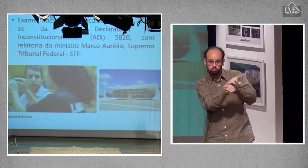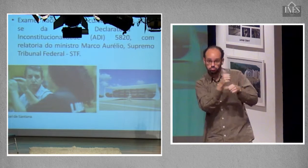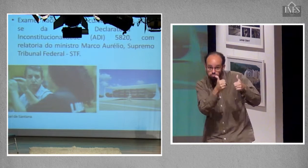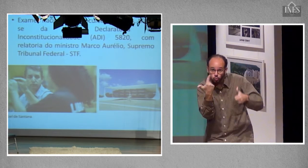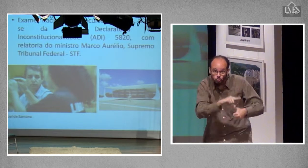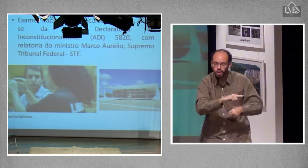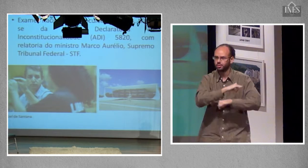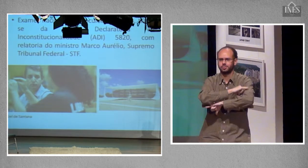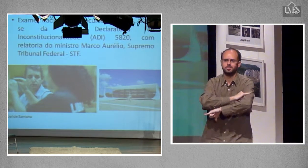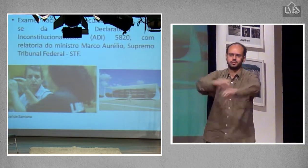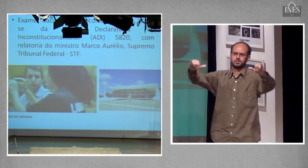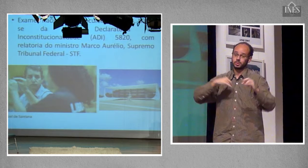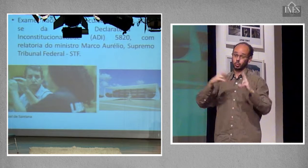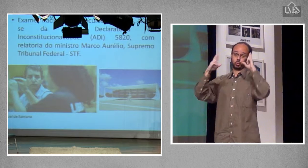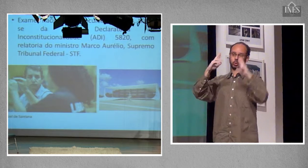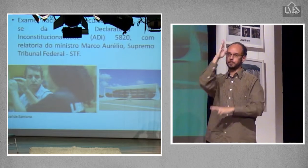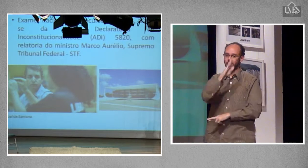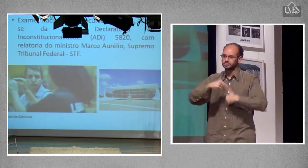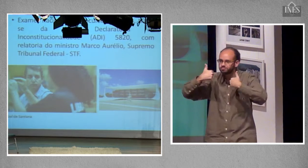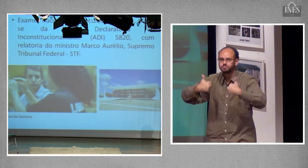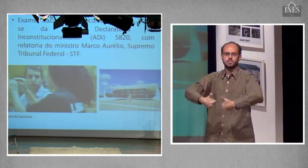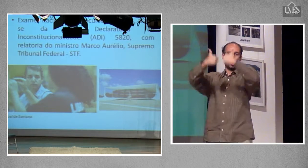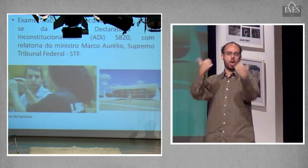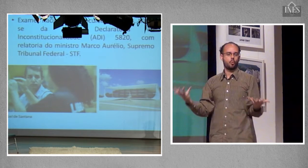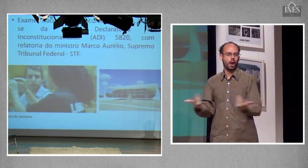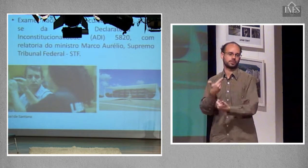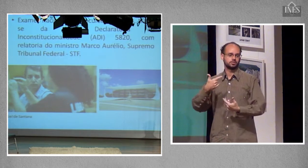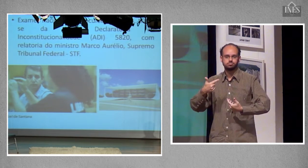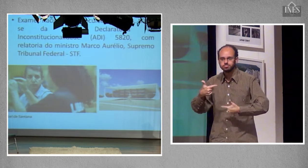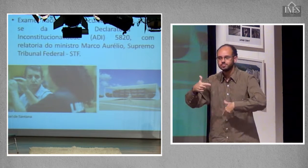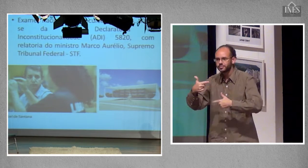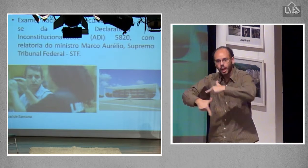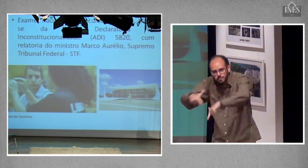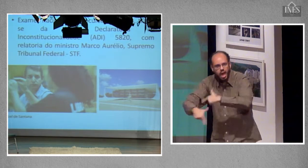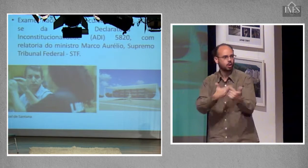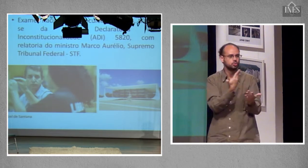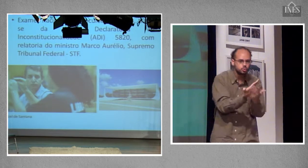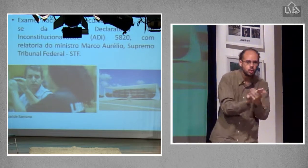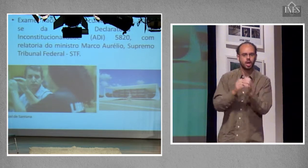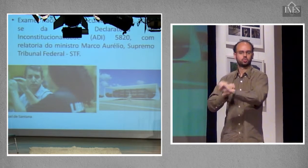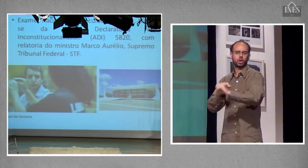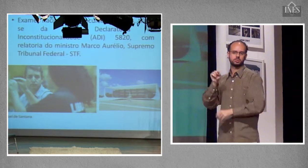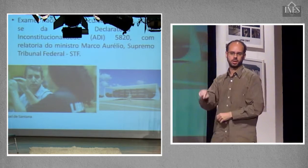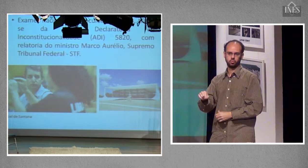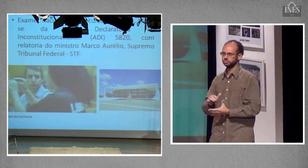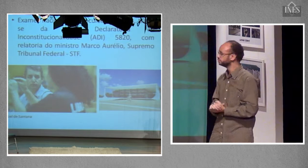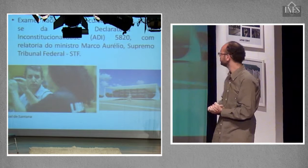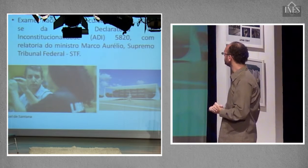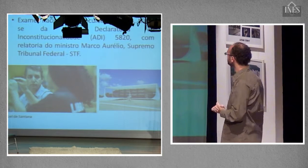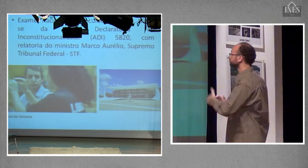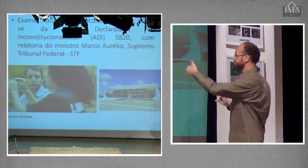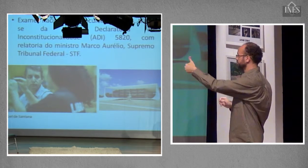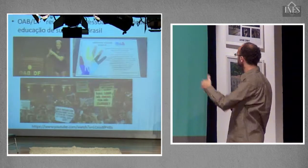E o Supremo Tribunal tem tido essa discussão e há